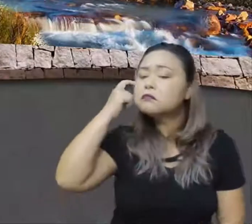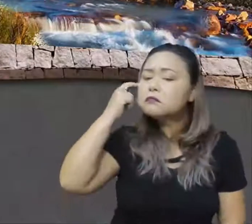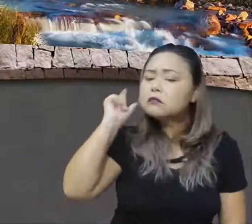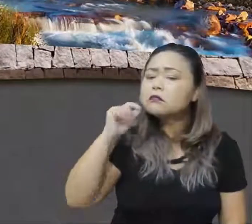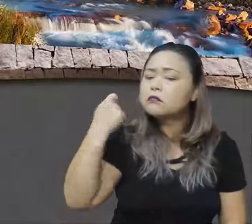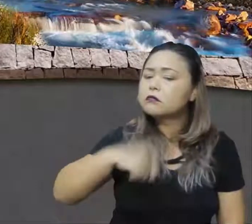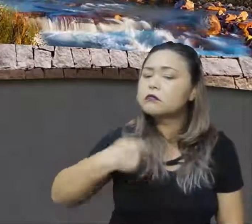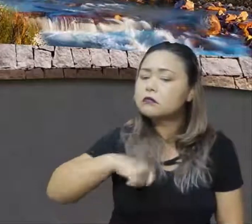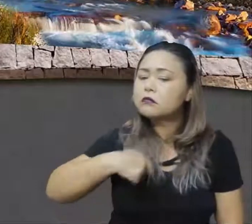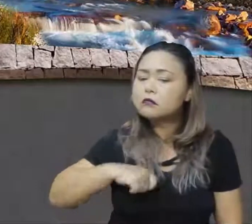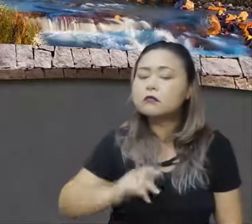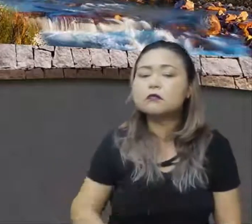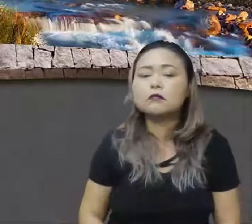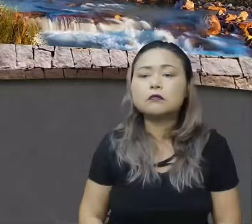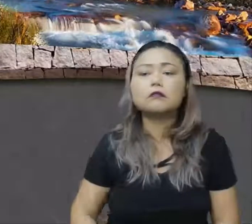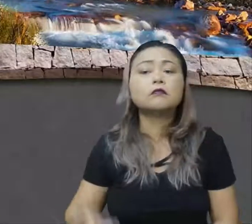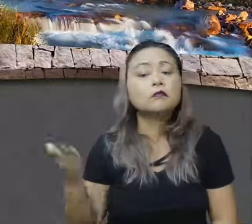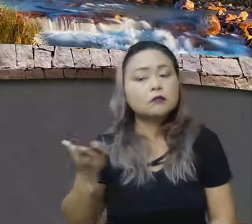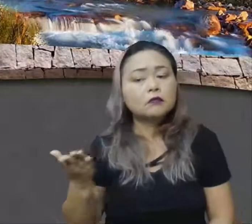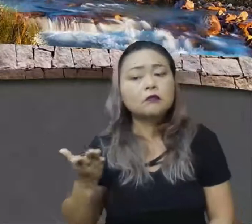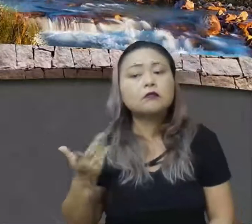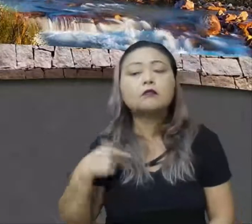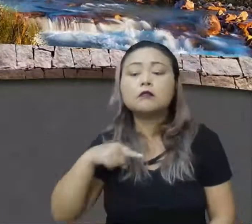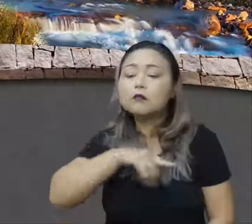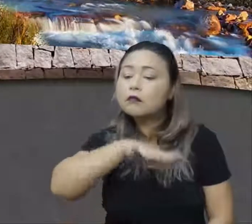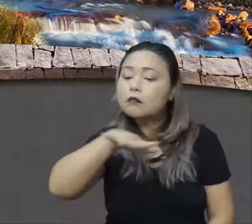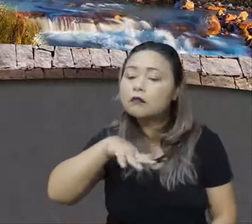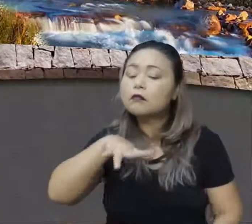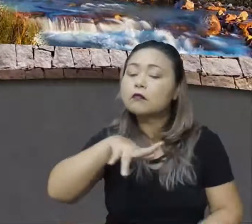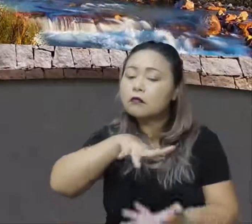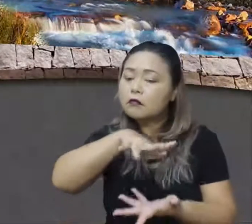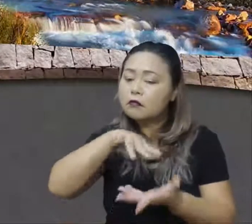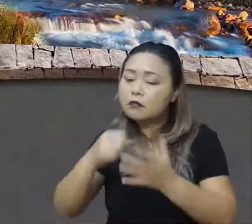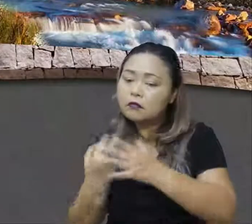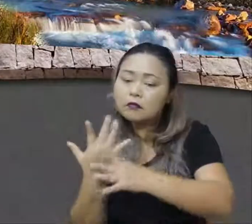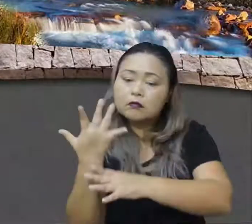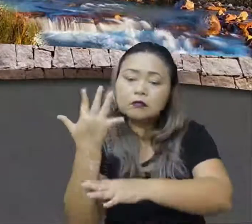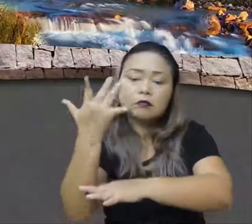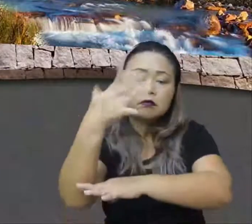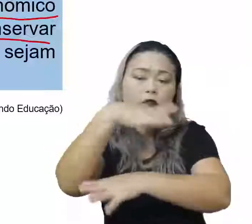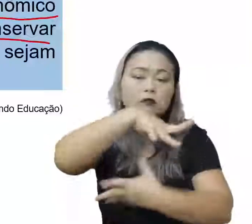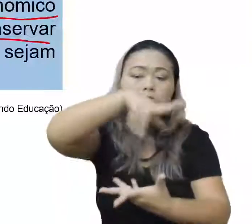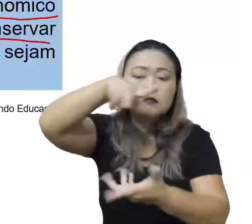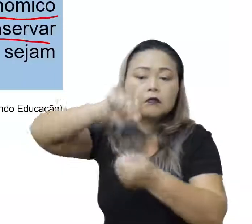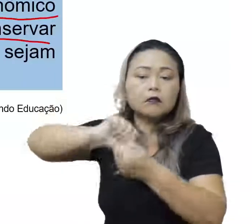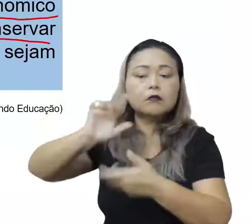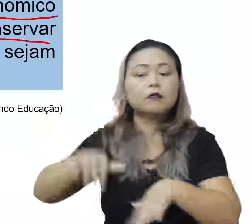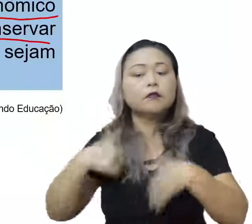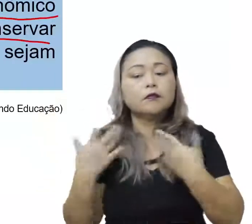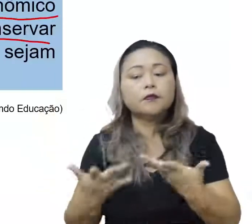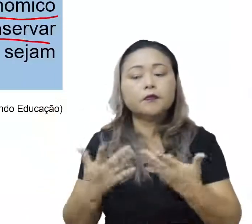necessárias, que, nesse caso, é o meio ambiente, beleza? No quadro, por favor.